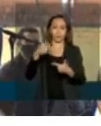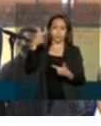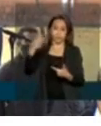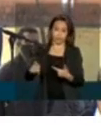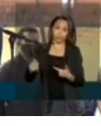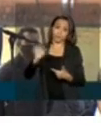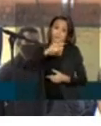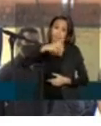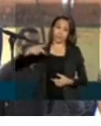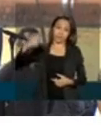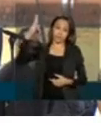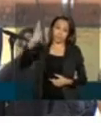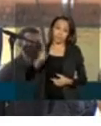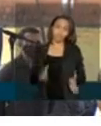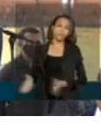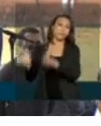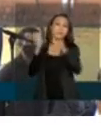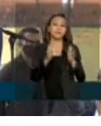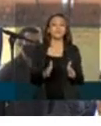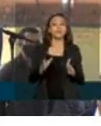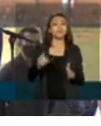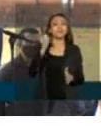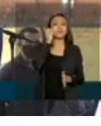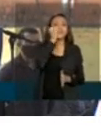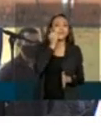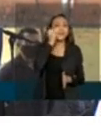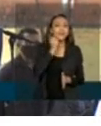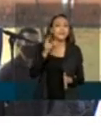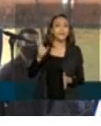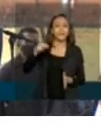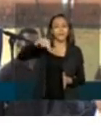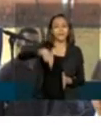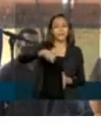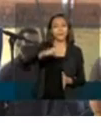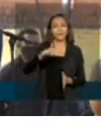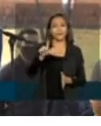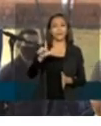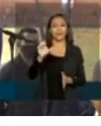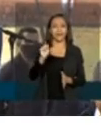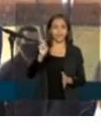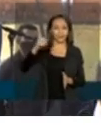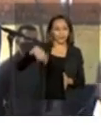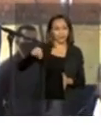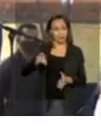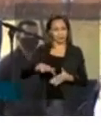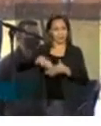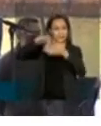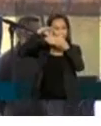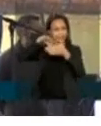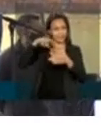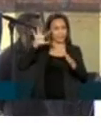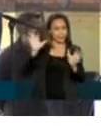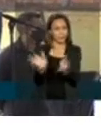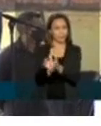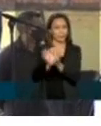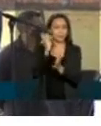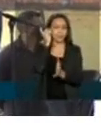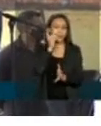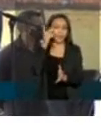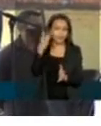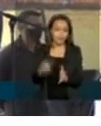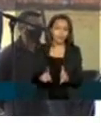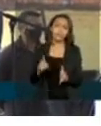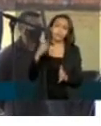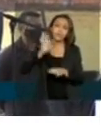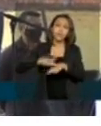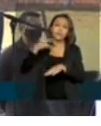Saudar o nosso querido senador Nelsinho Trade, coordenador da bancada do Mato Grosso do Sul, em nome dele, saudar todos os